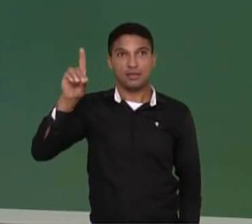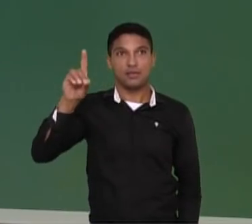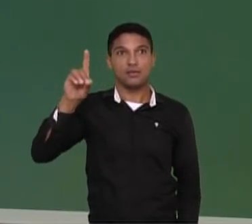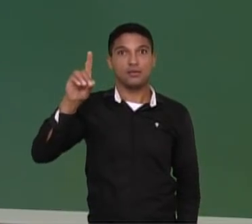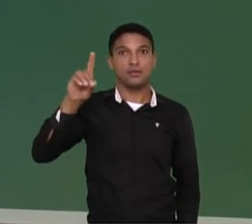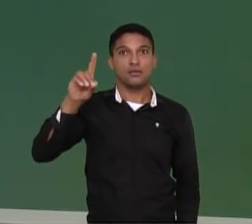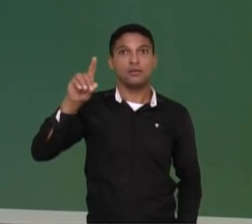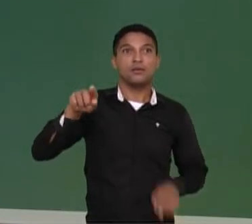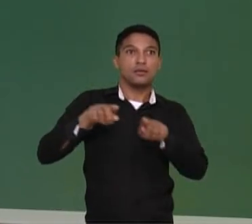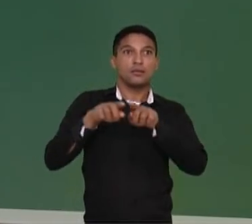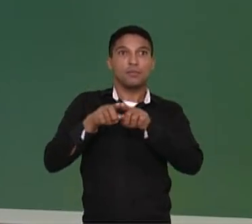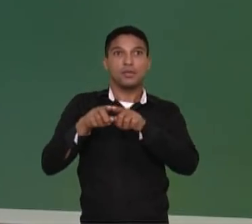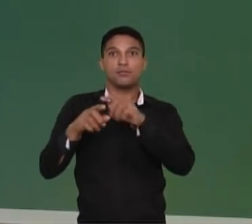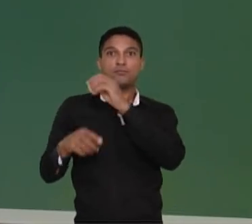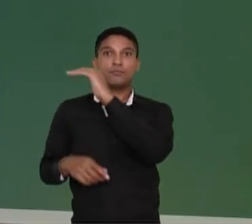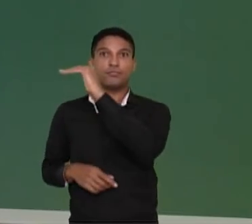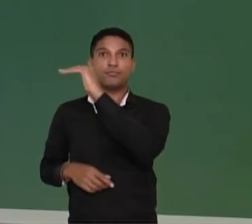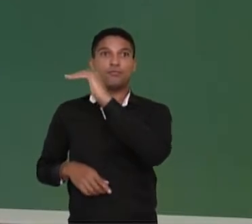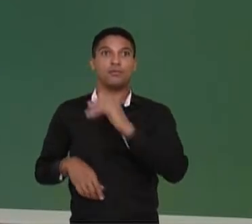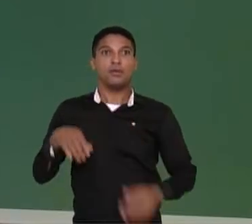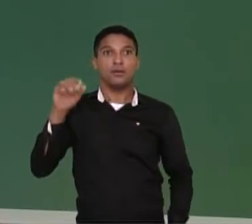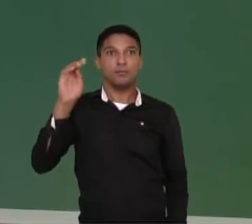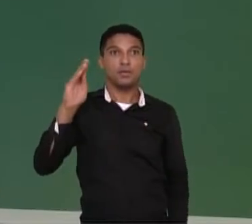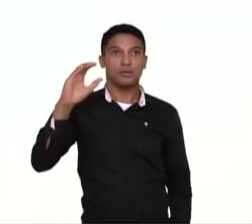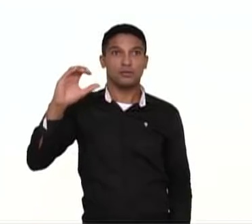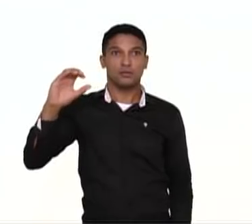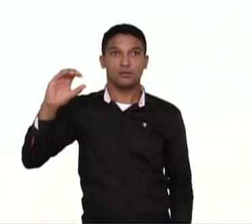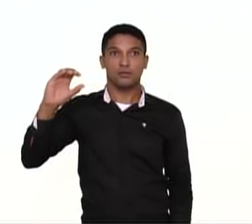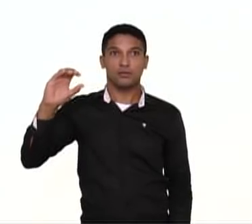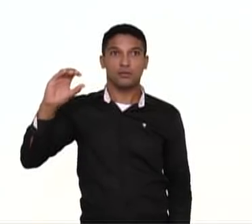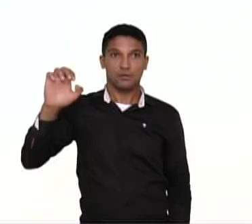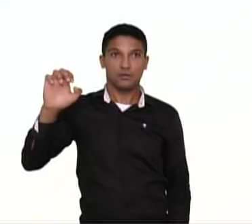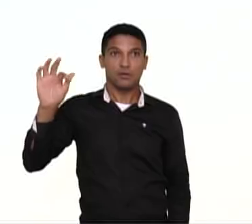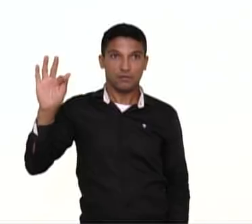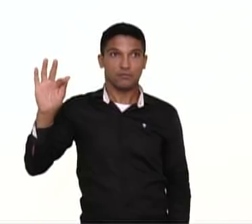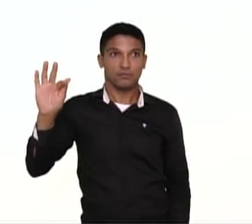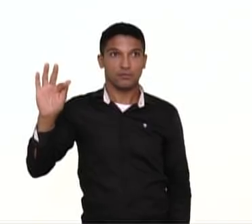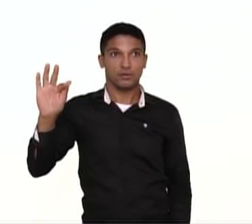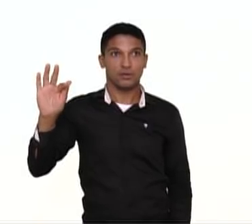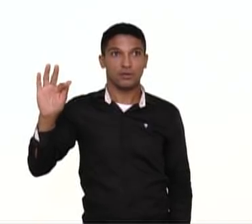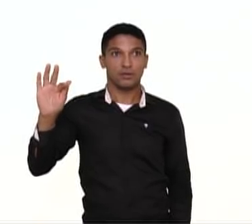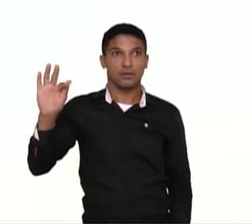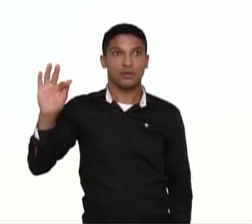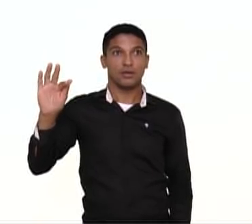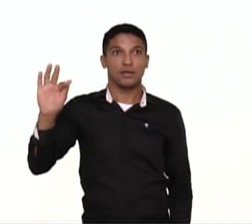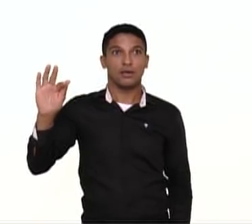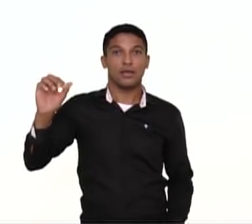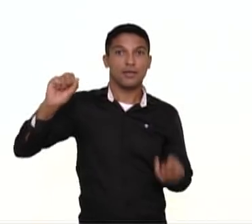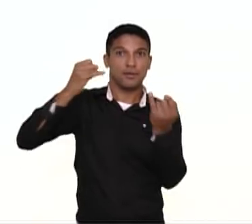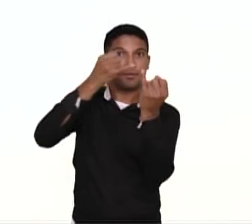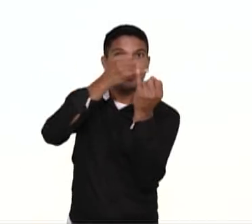ABCD e BCEF são semelhantes a AD,